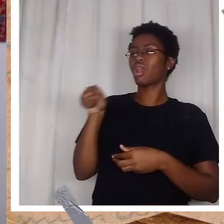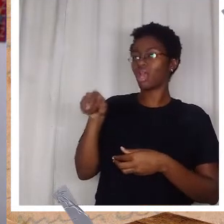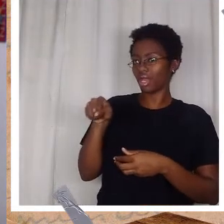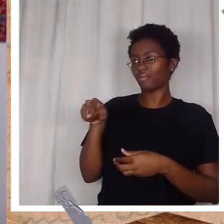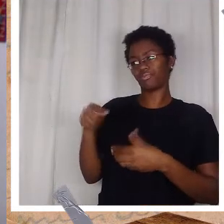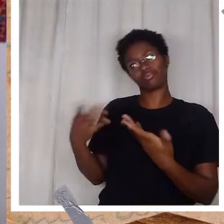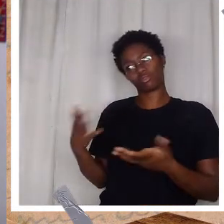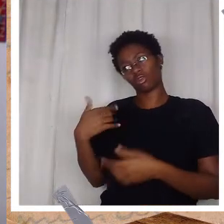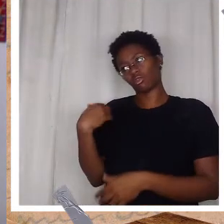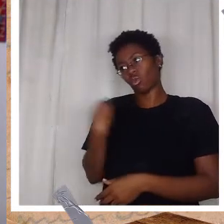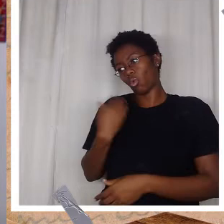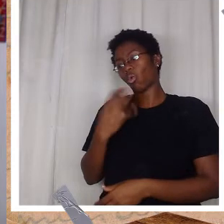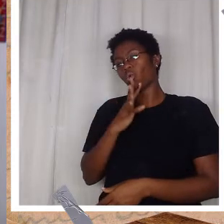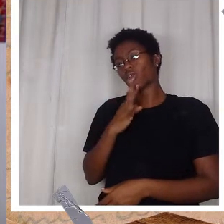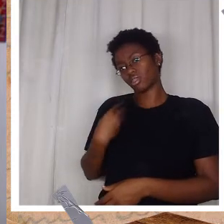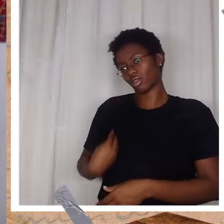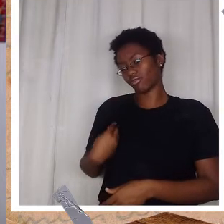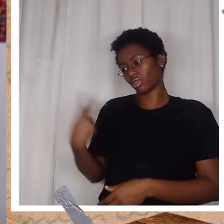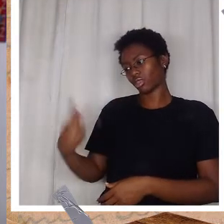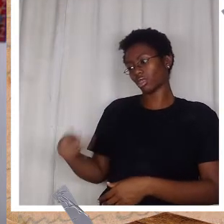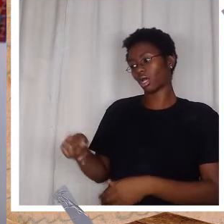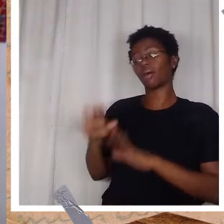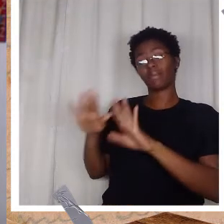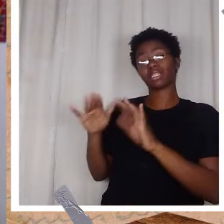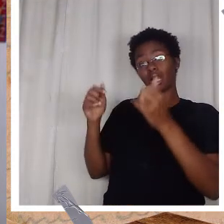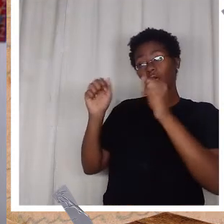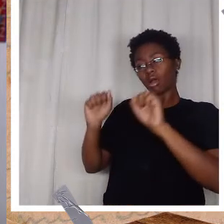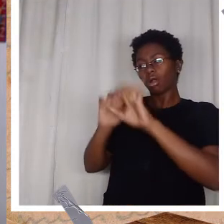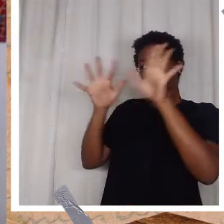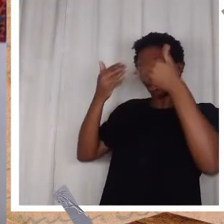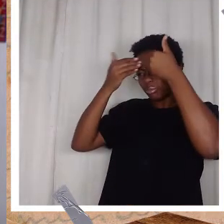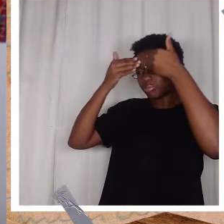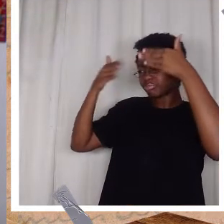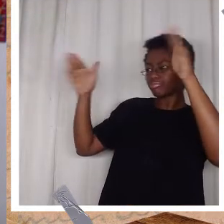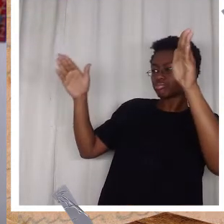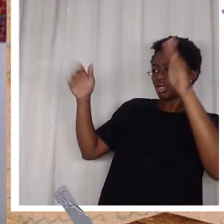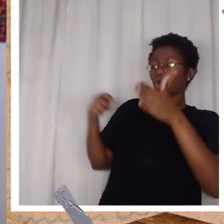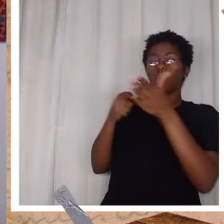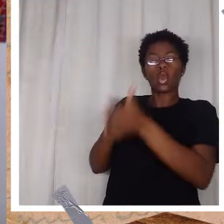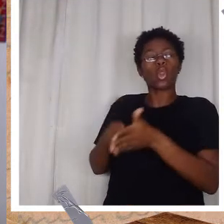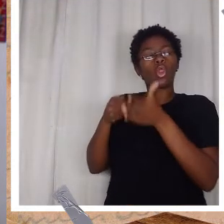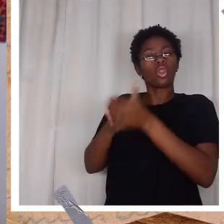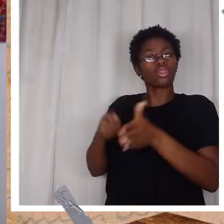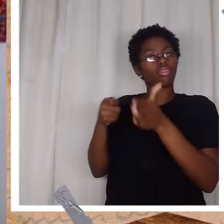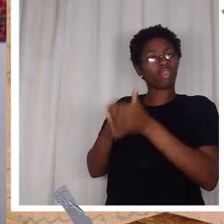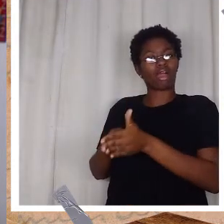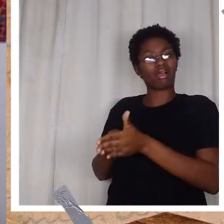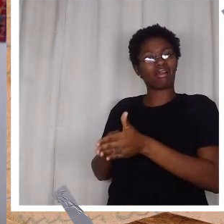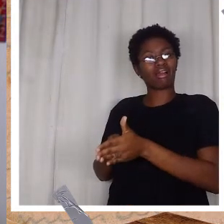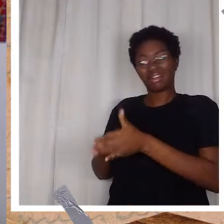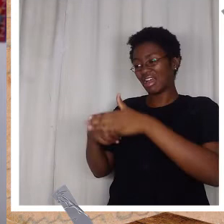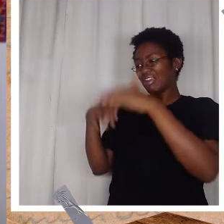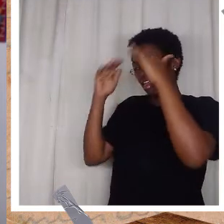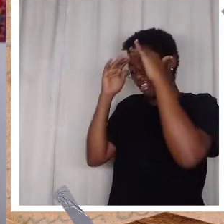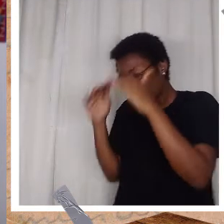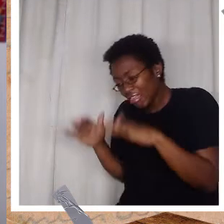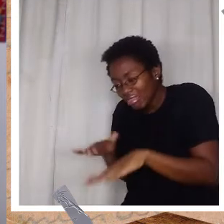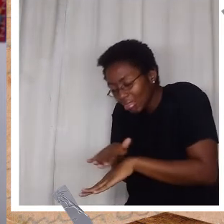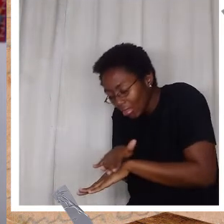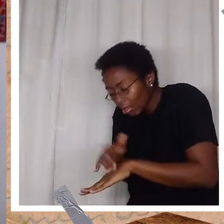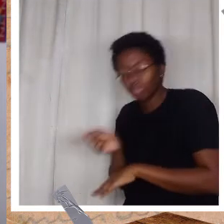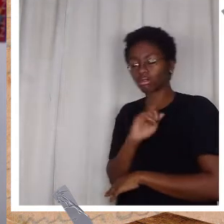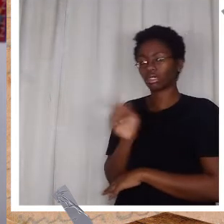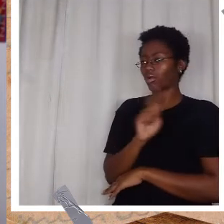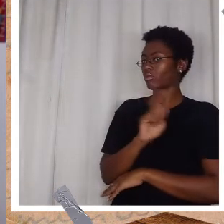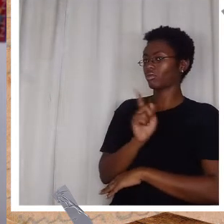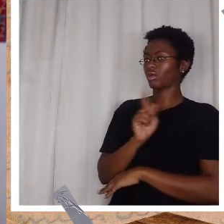gente conhece, conseguia ter essa lucidez e lutar, e não envergar, e exigir que fosse respeitada e